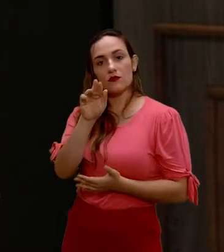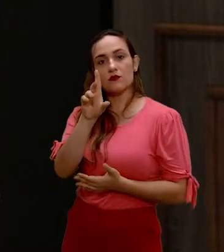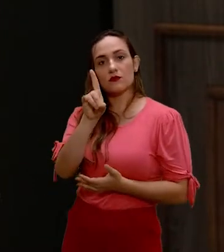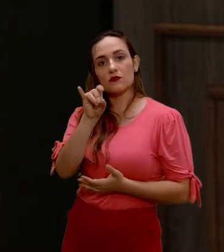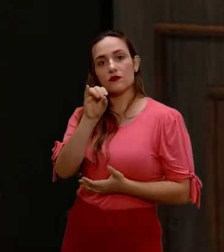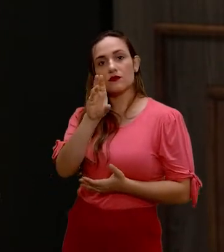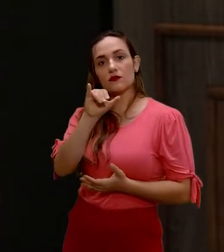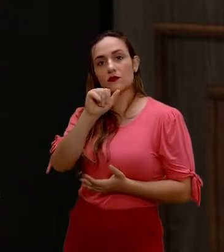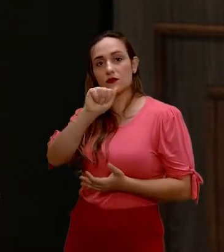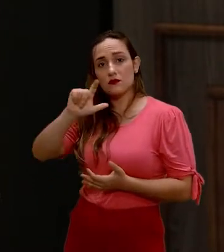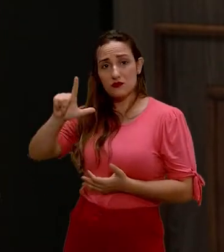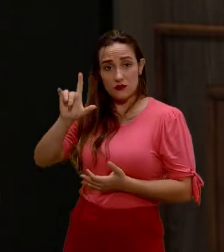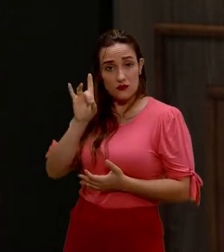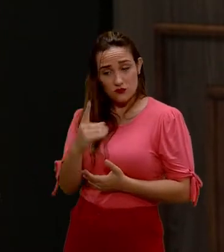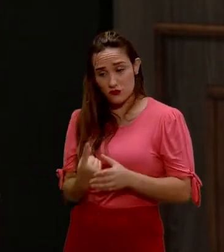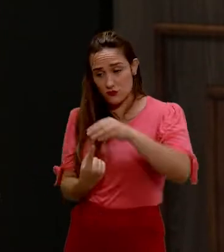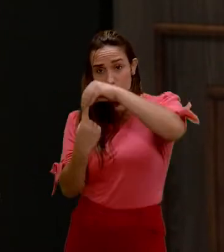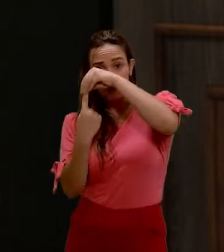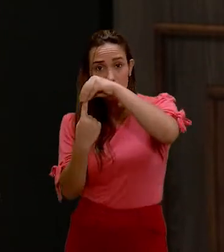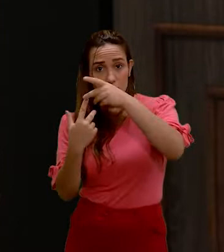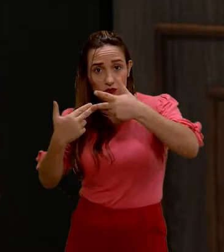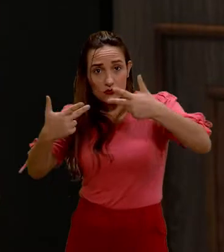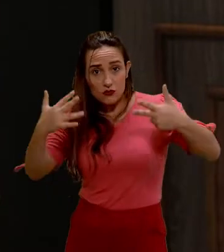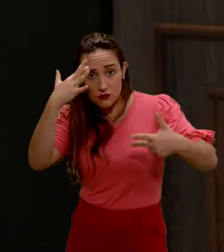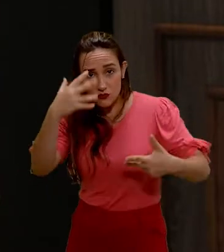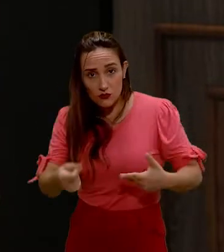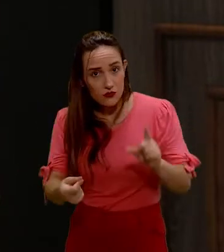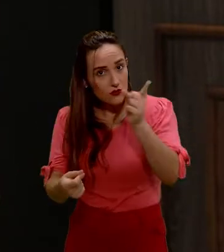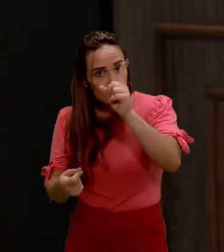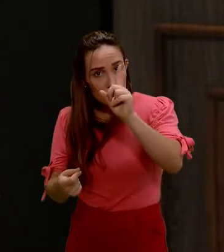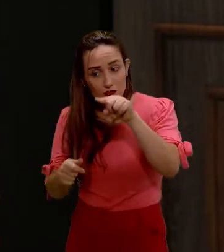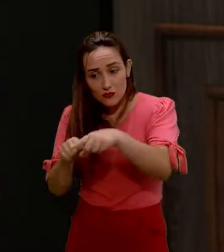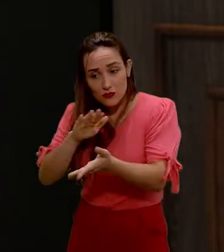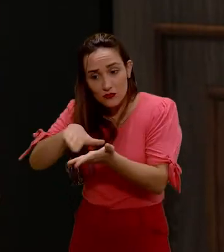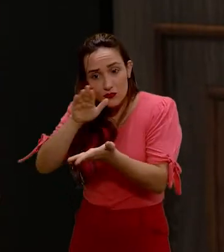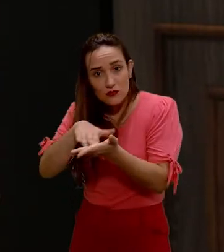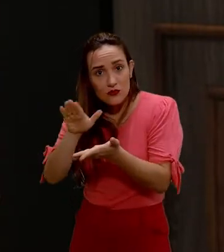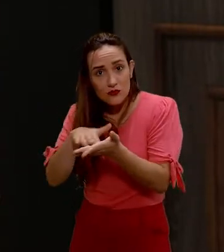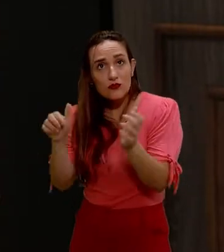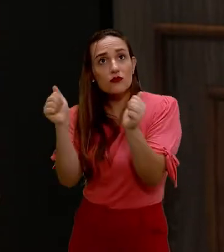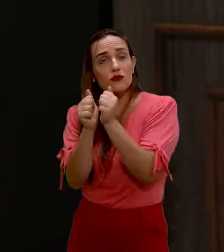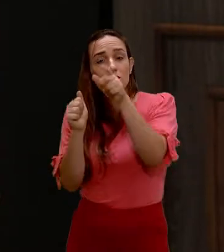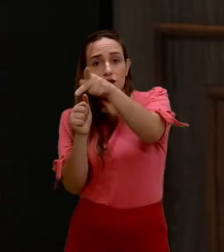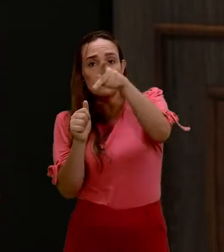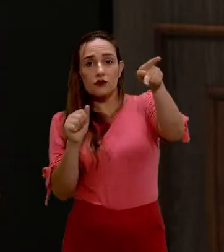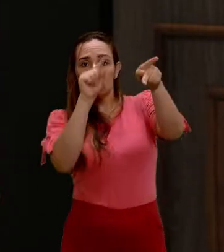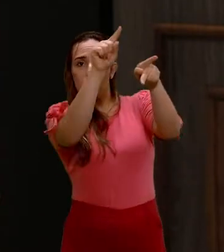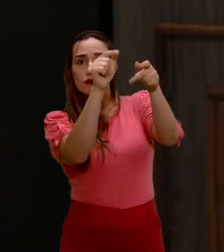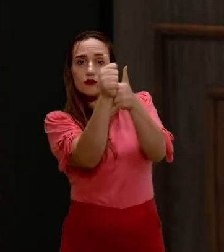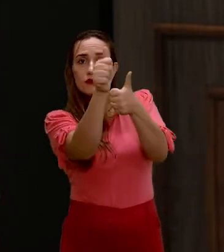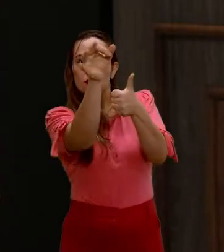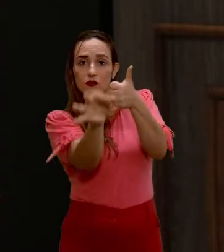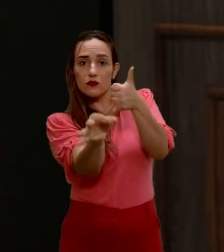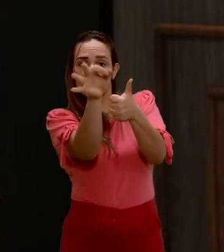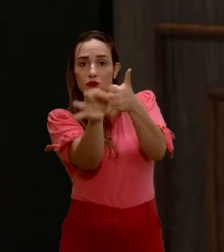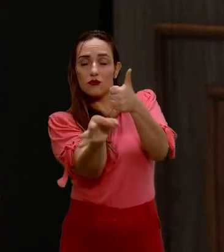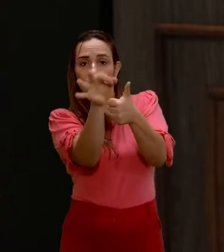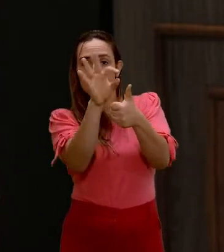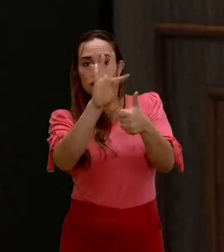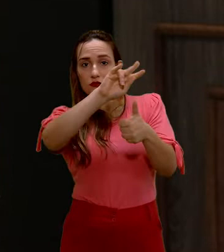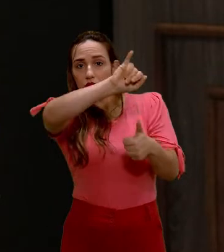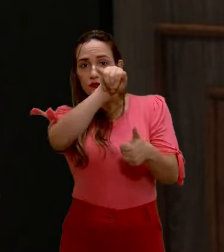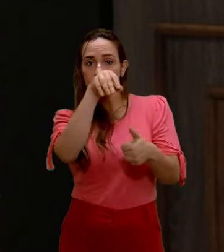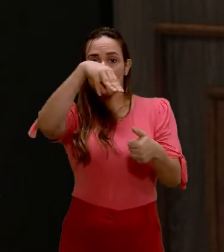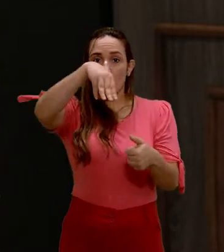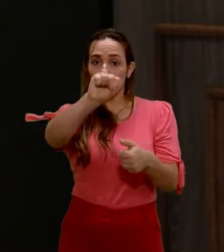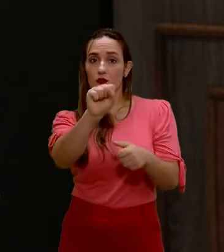quer dizer que ela precise ficar só no cartório judicial. Ela é uma secretaria vinculada à presidência do Tribunal de Justiça e, por